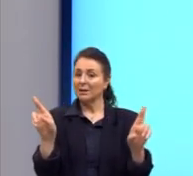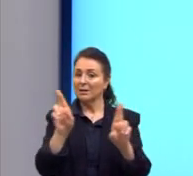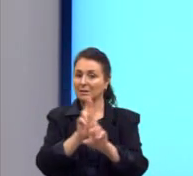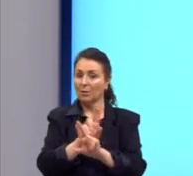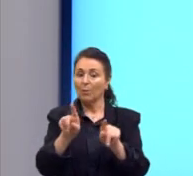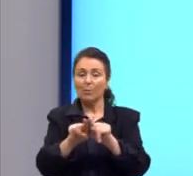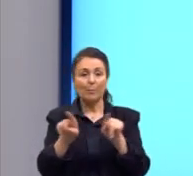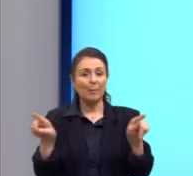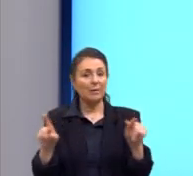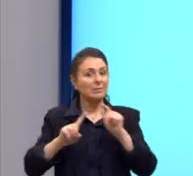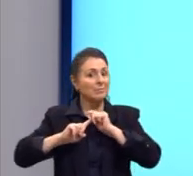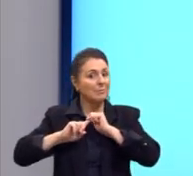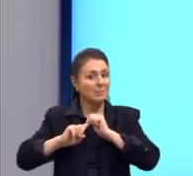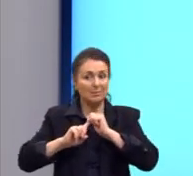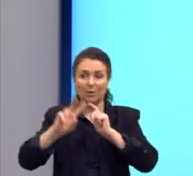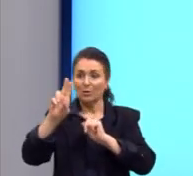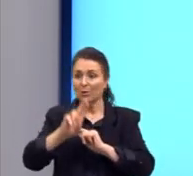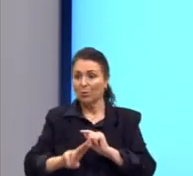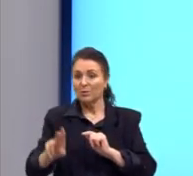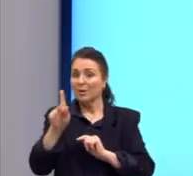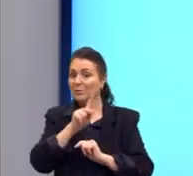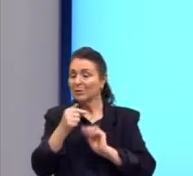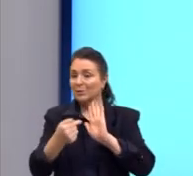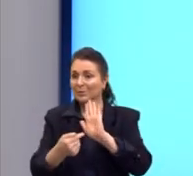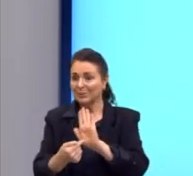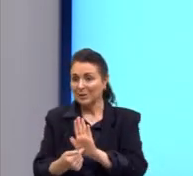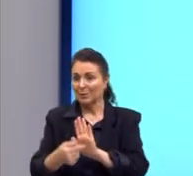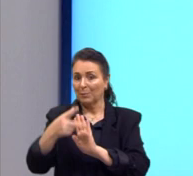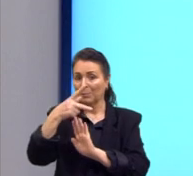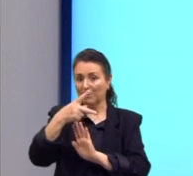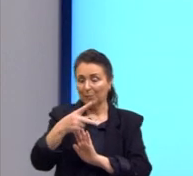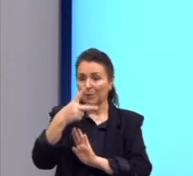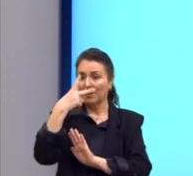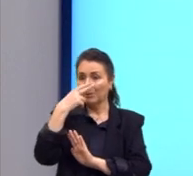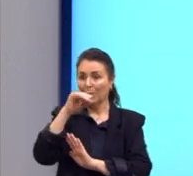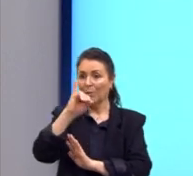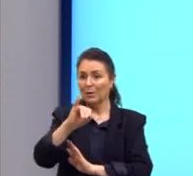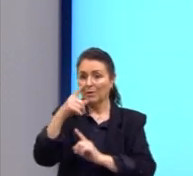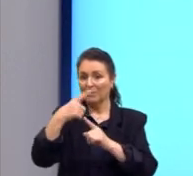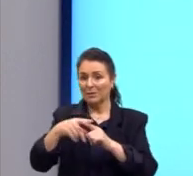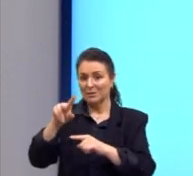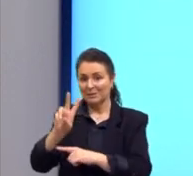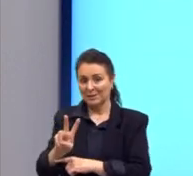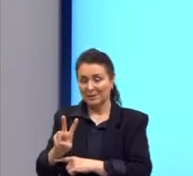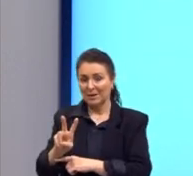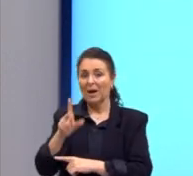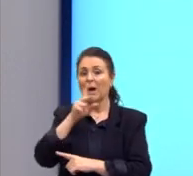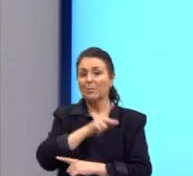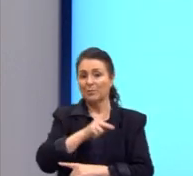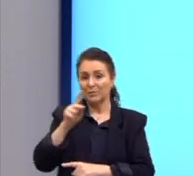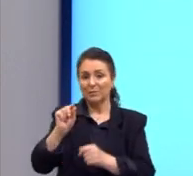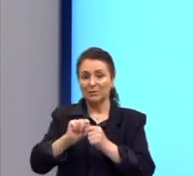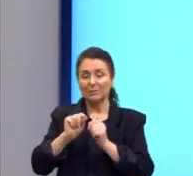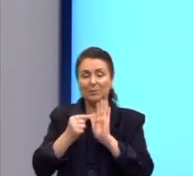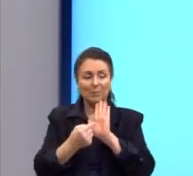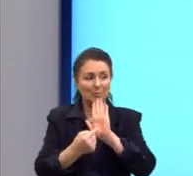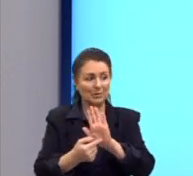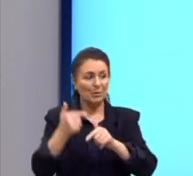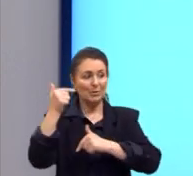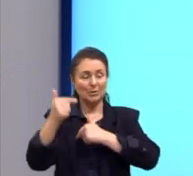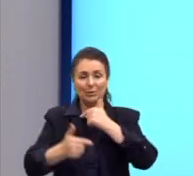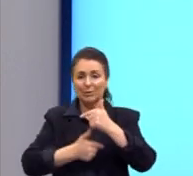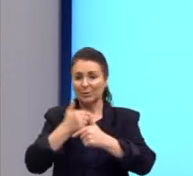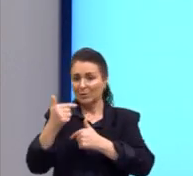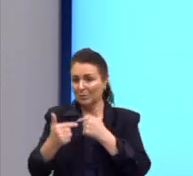mas a principal que a gente usa esta isso que eu fiz para vocês foi demonstrar né é um trabalho que a gente